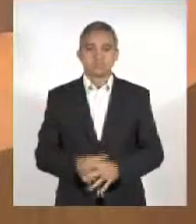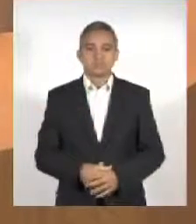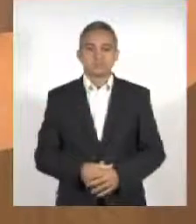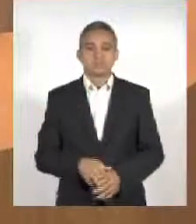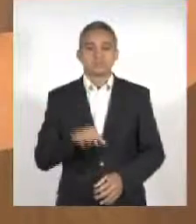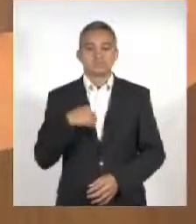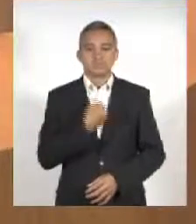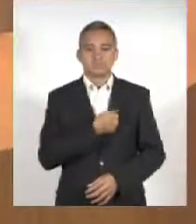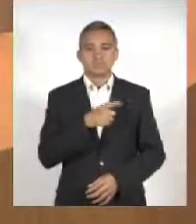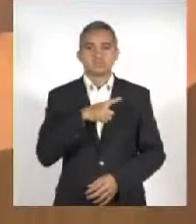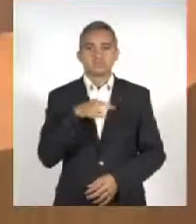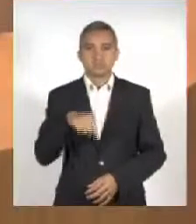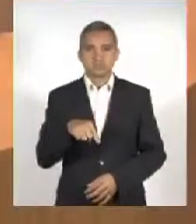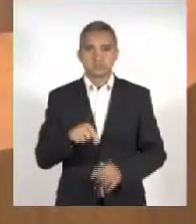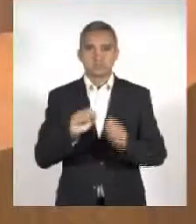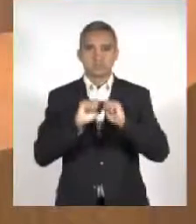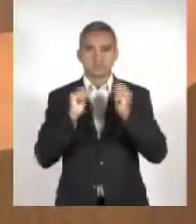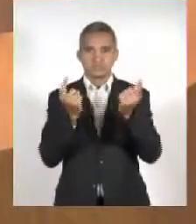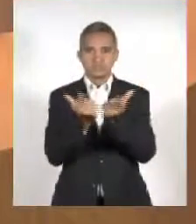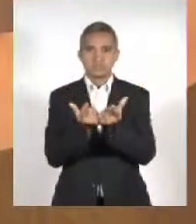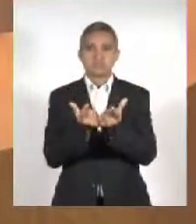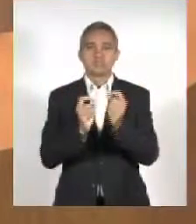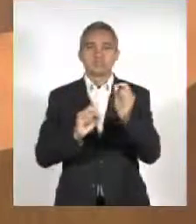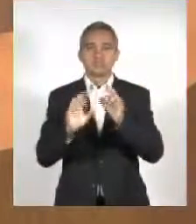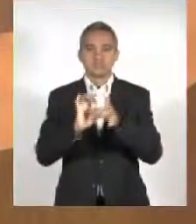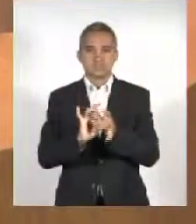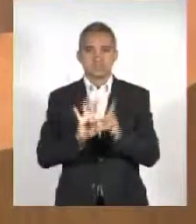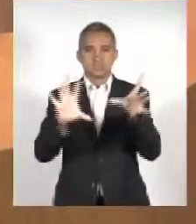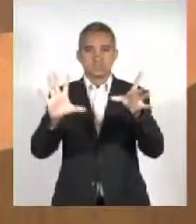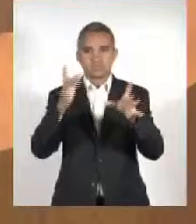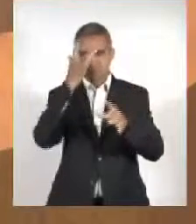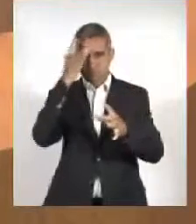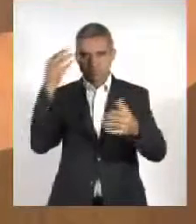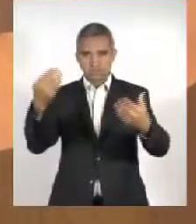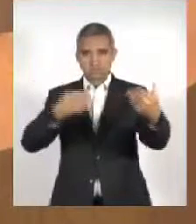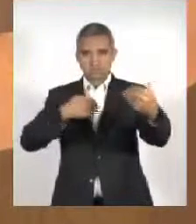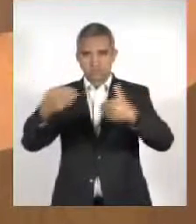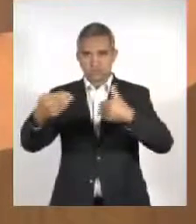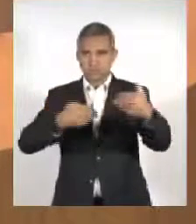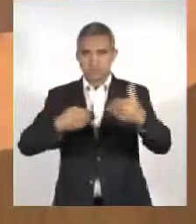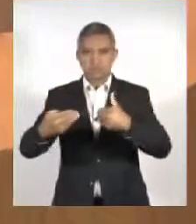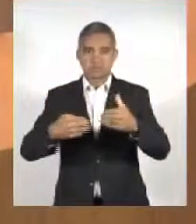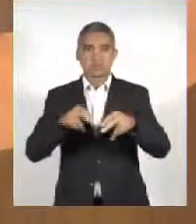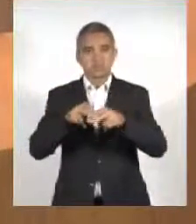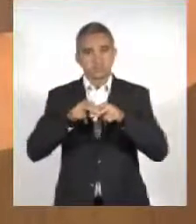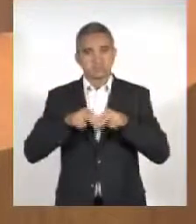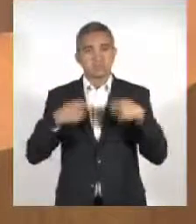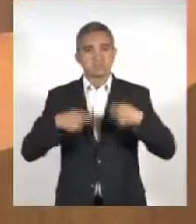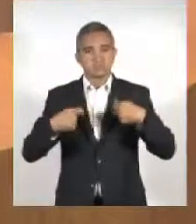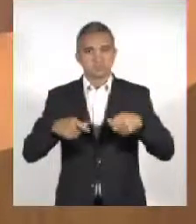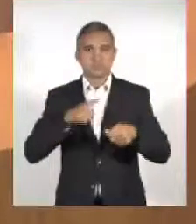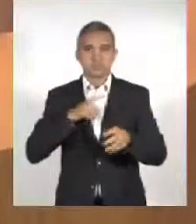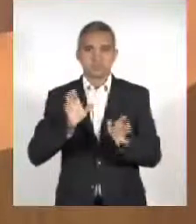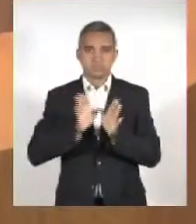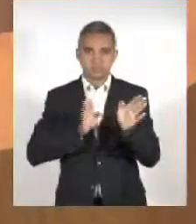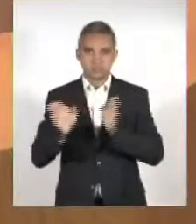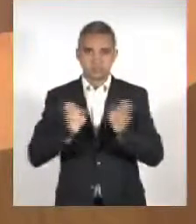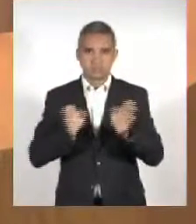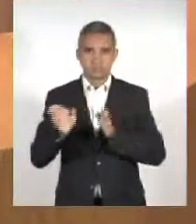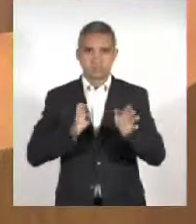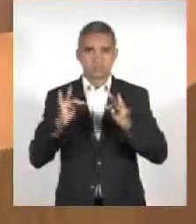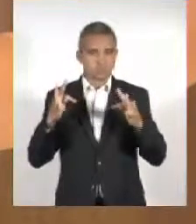Assembleia Legislativa a Casa do Povo. Como Casa do Povo, nós temos que dar acesso e ter acesso de